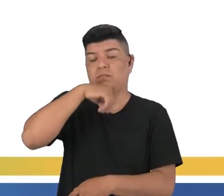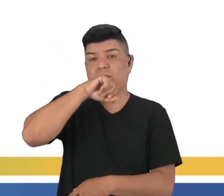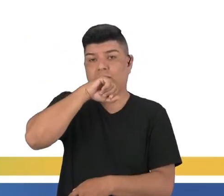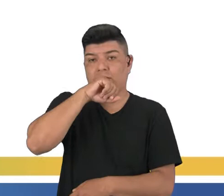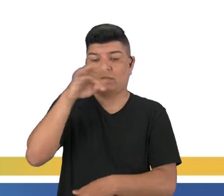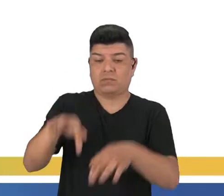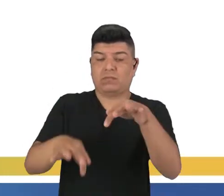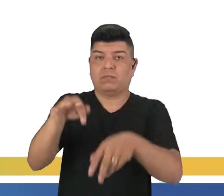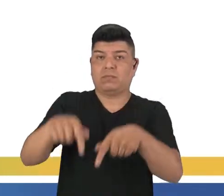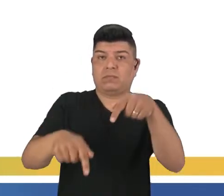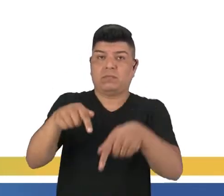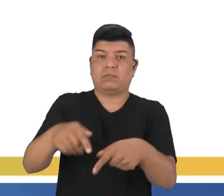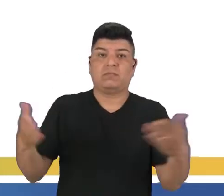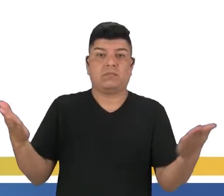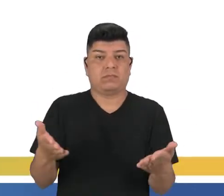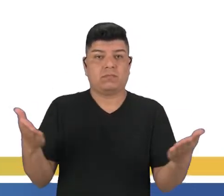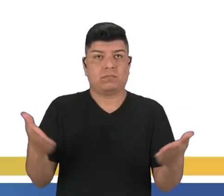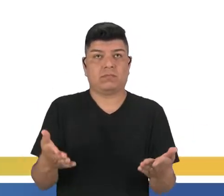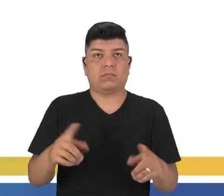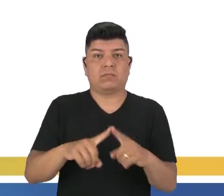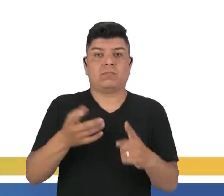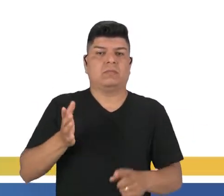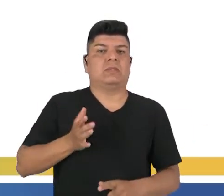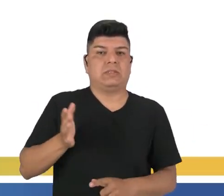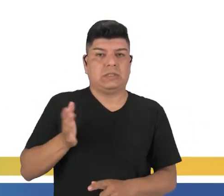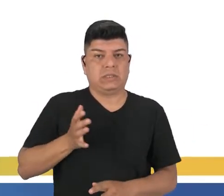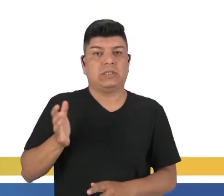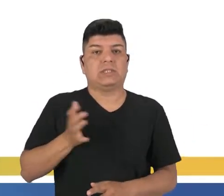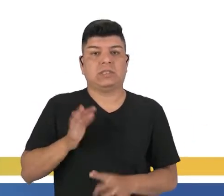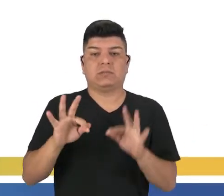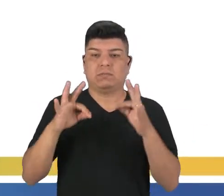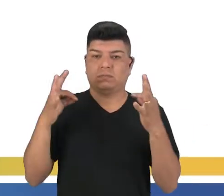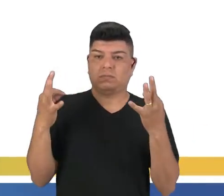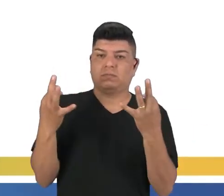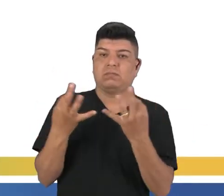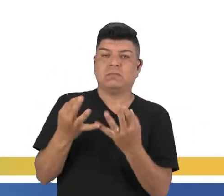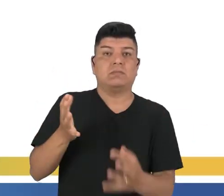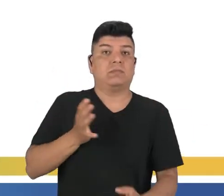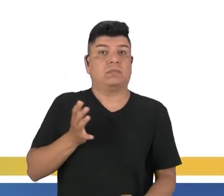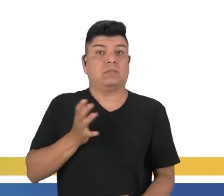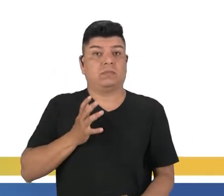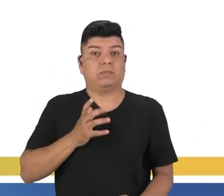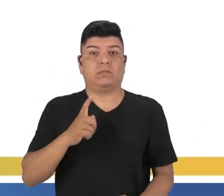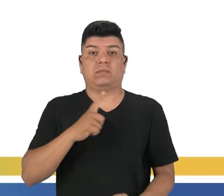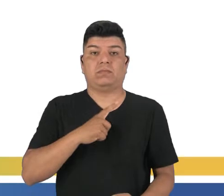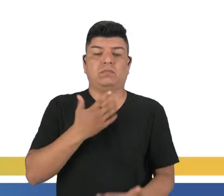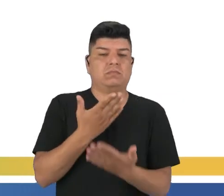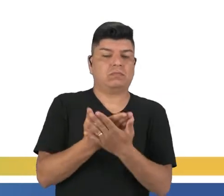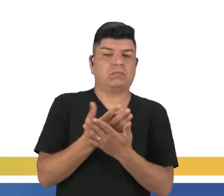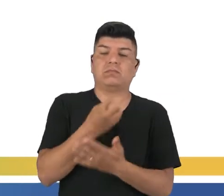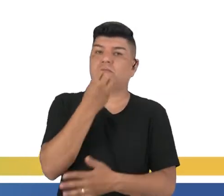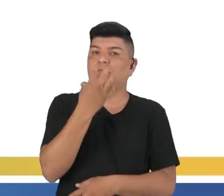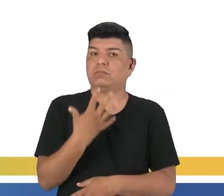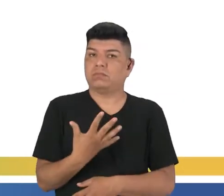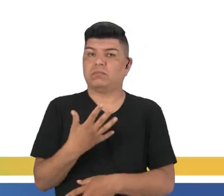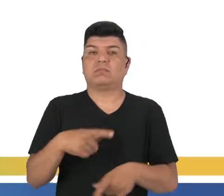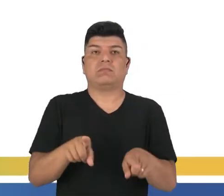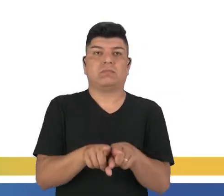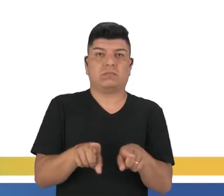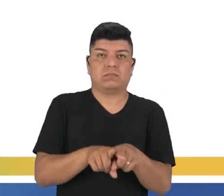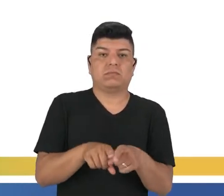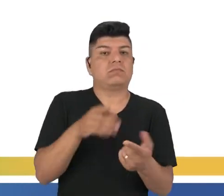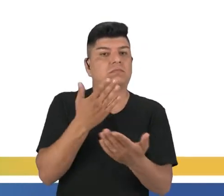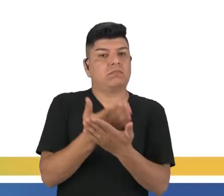porque na época dele, como ele era rico, né, uma família boa, possuía bons estudos, e